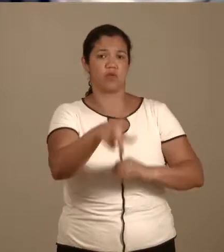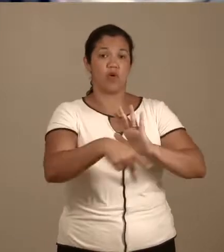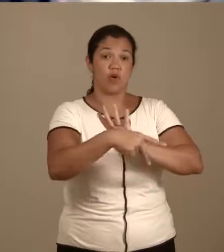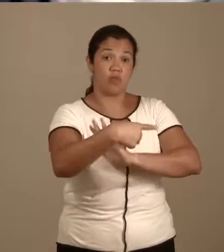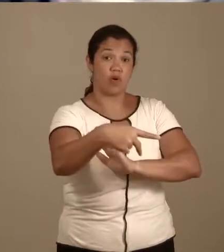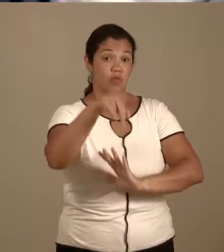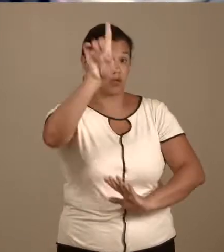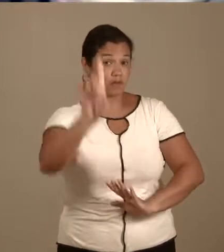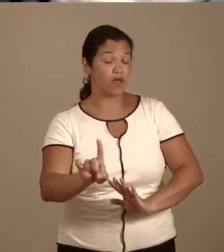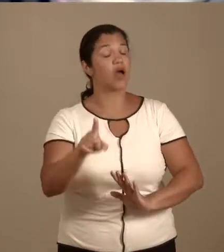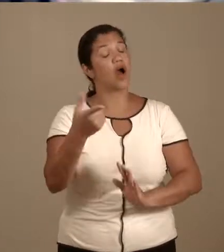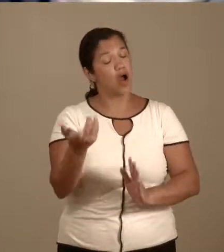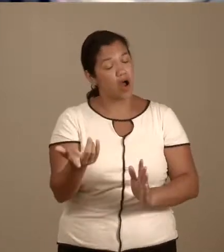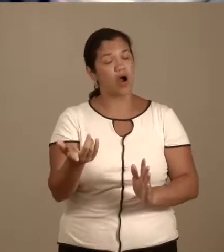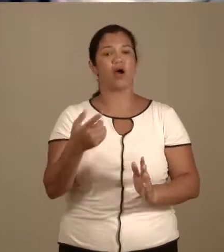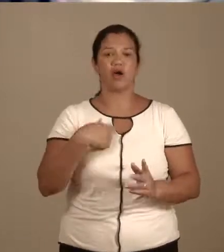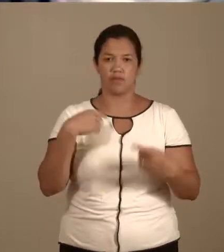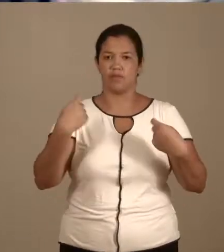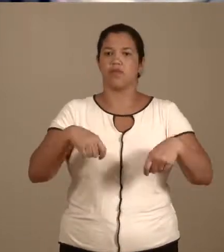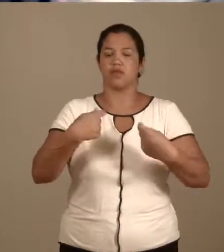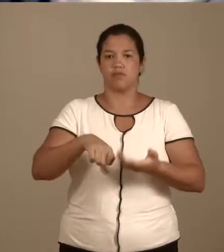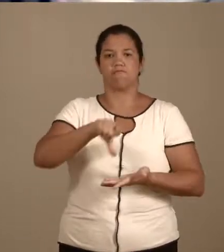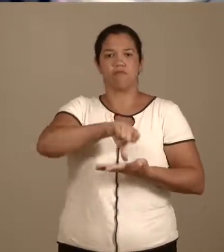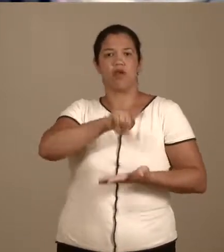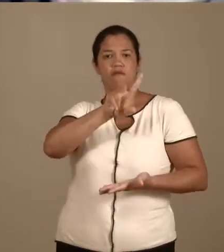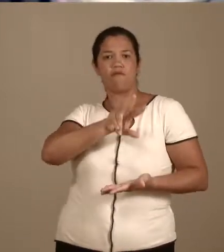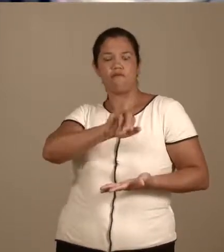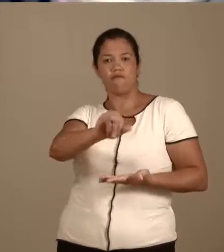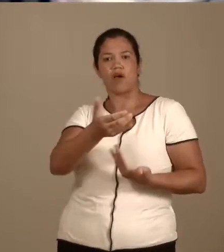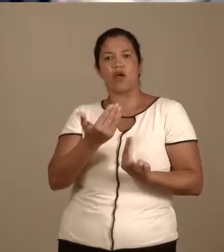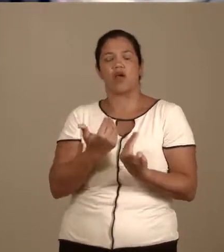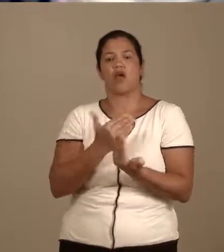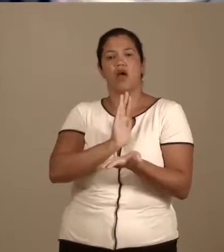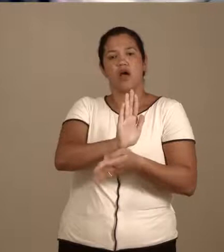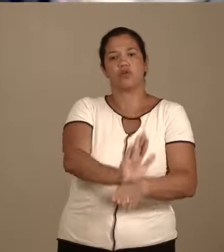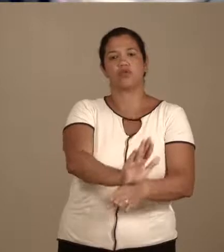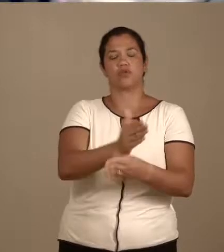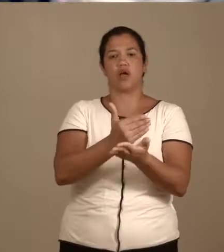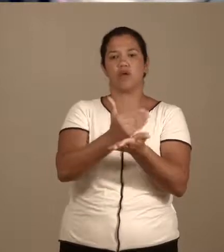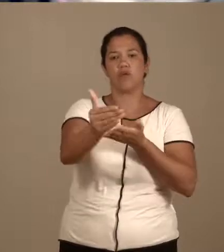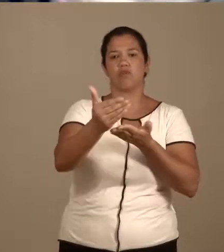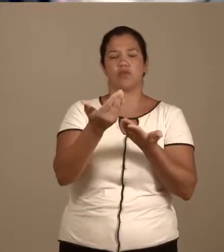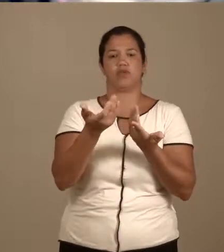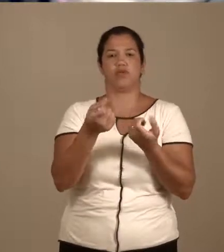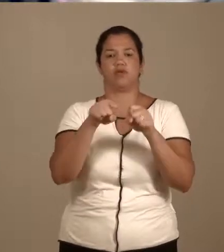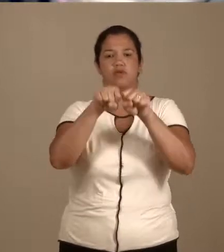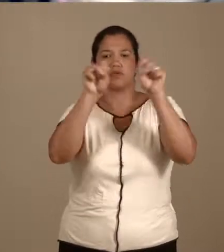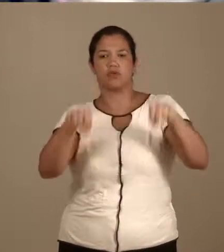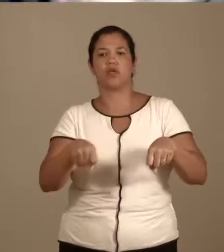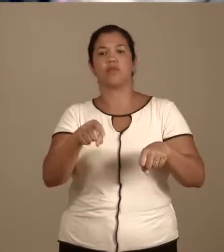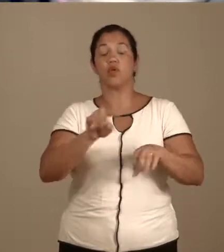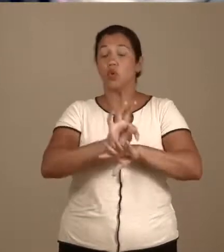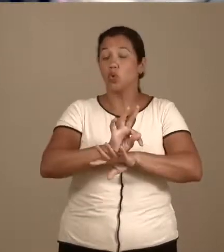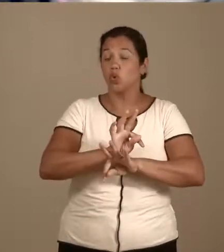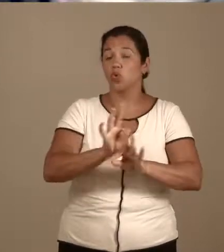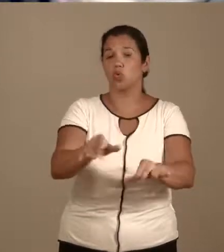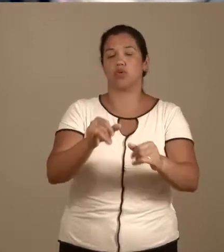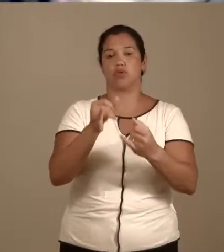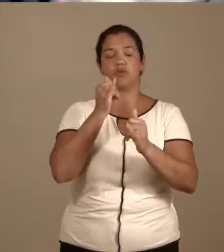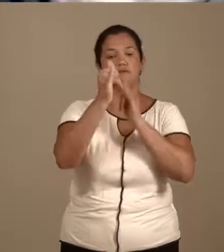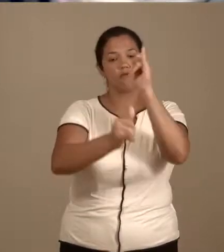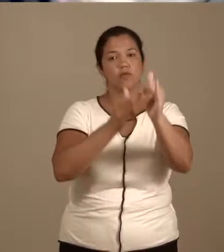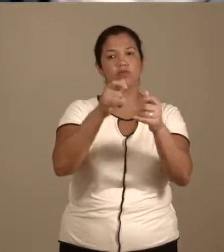reabilitação, aí a unidade de saúde é a entrada para o sistema. E aí todas as informações precisam